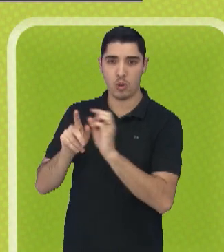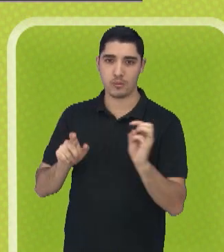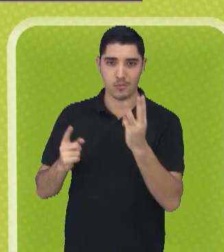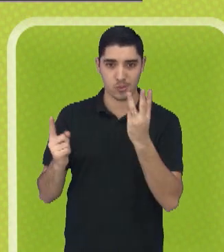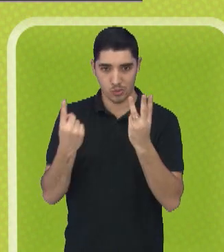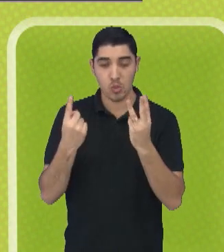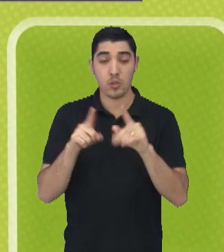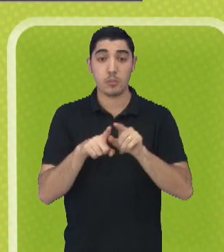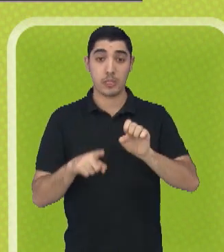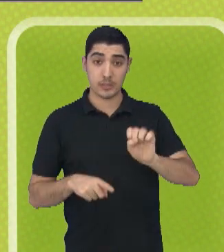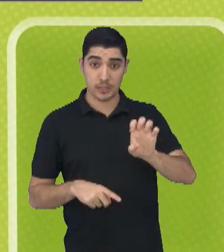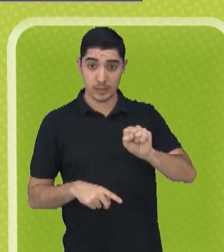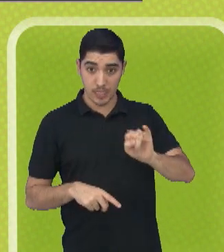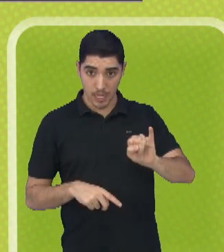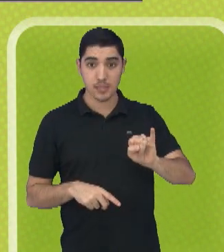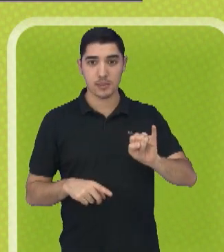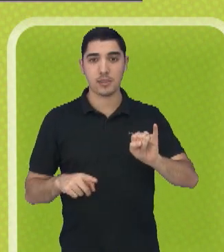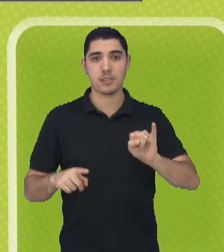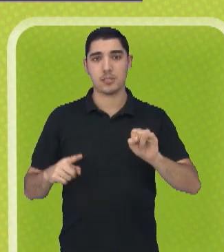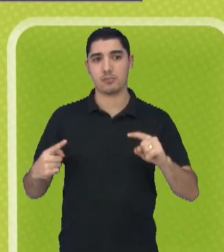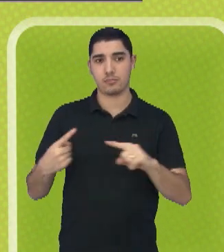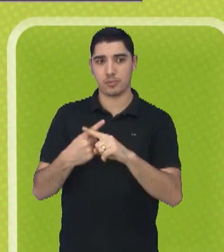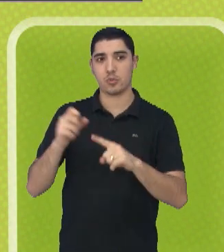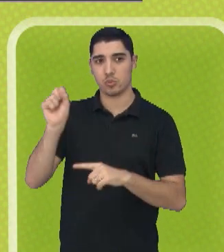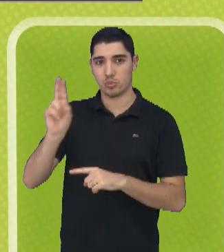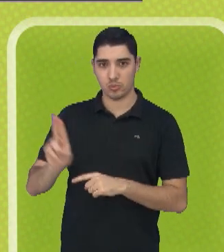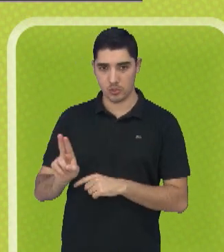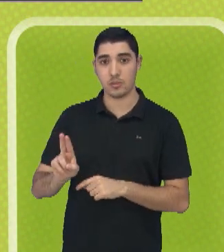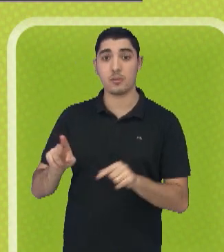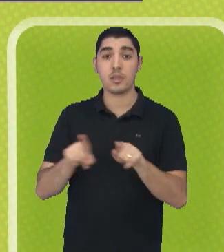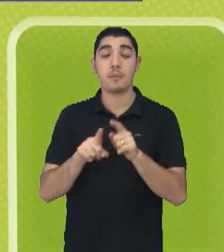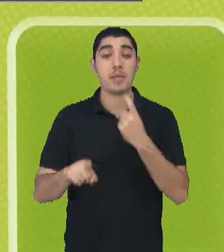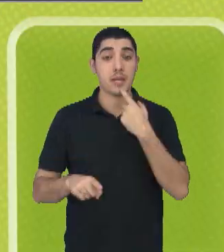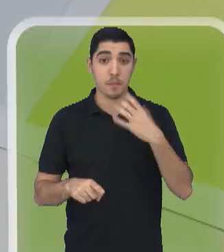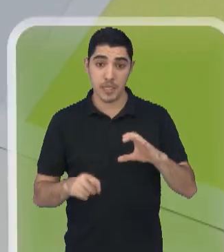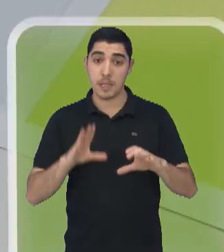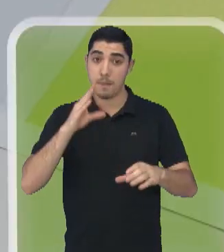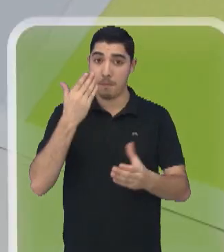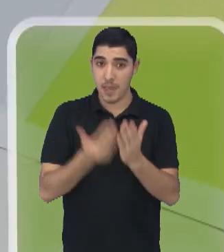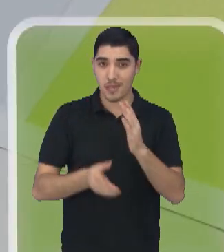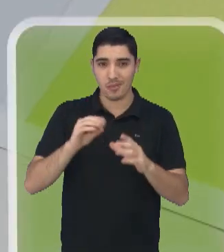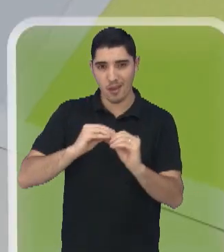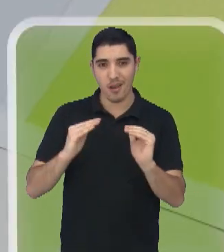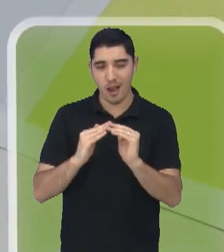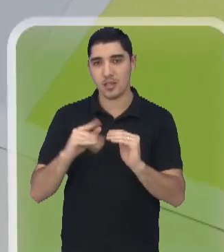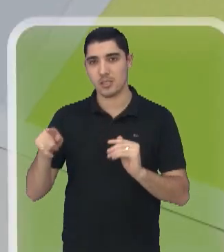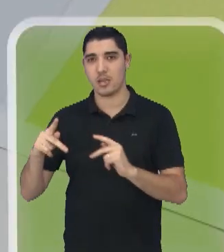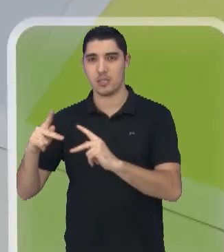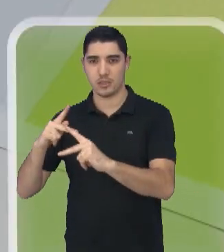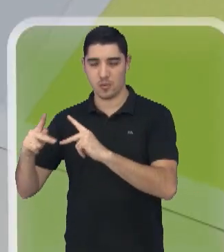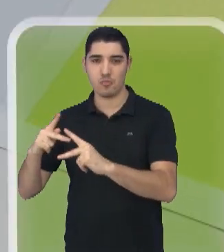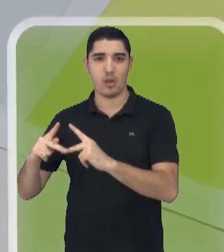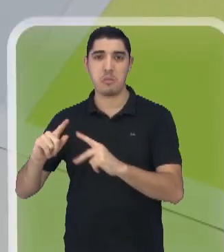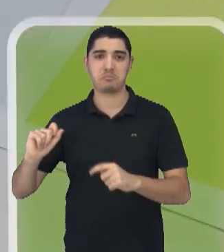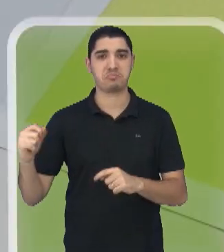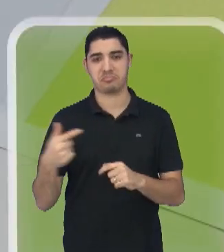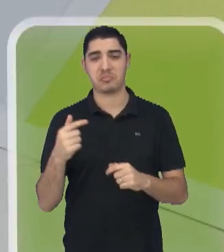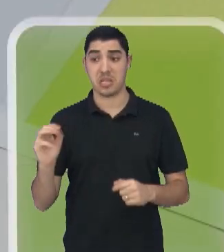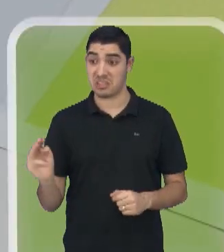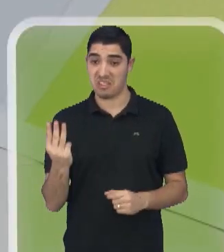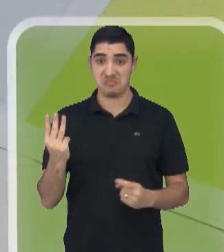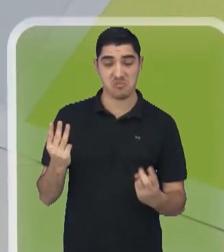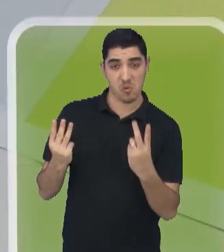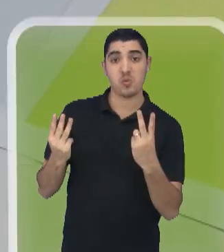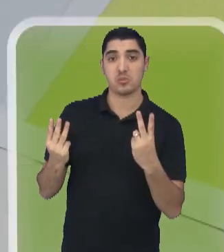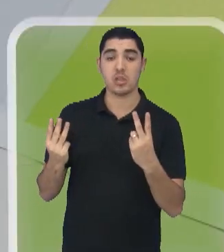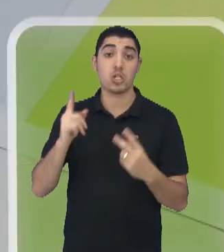SESI acabou perdendo em casa para o Suzano e o Campinas perdeu em casa para o São José, 3-2. O baita jogo, jogos realizados no